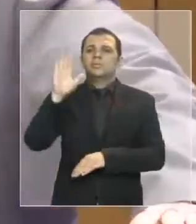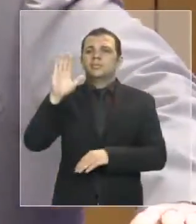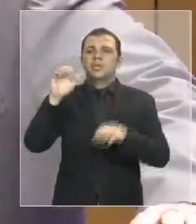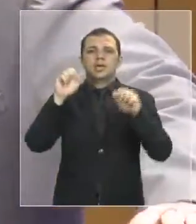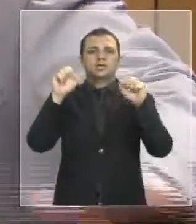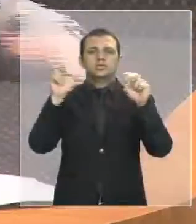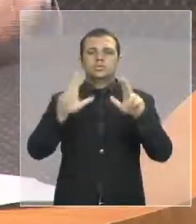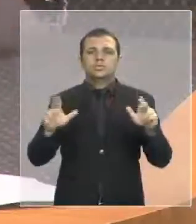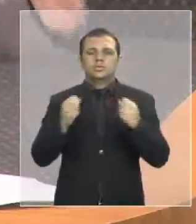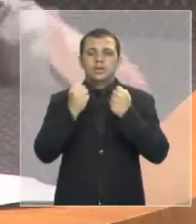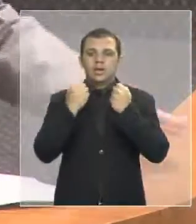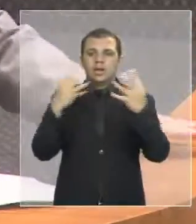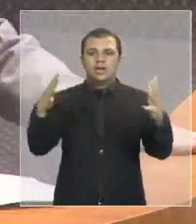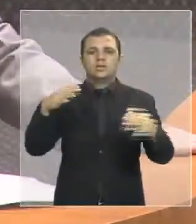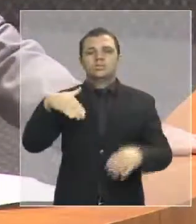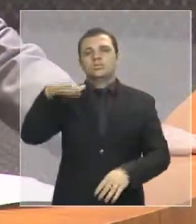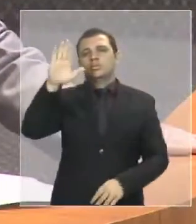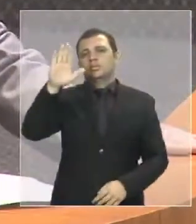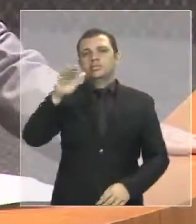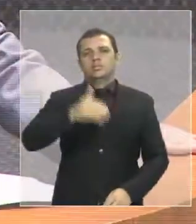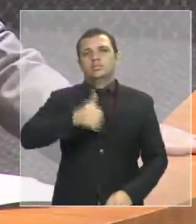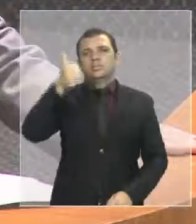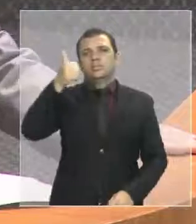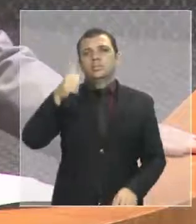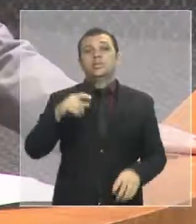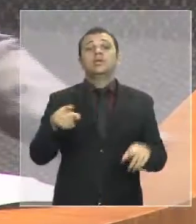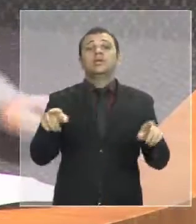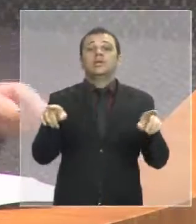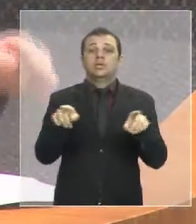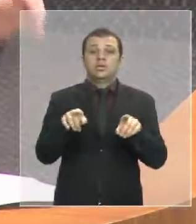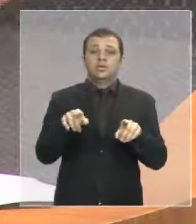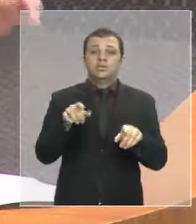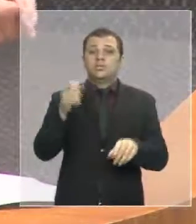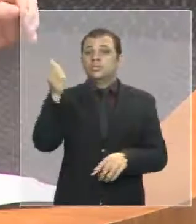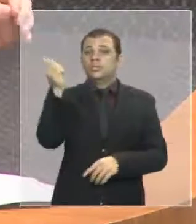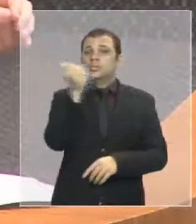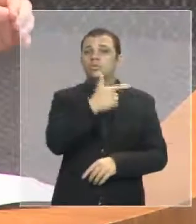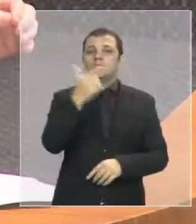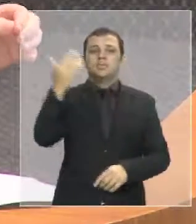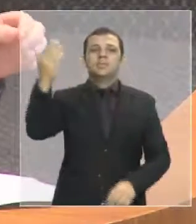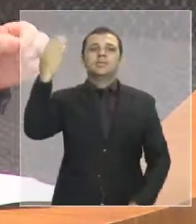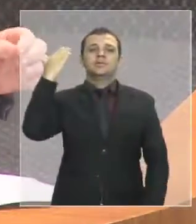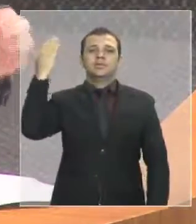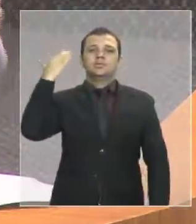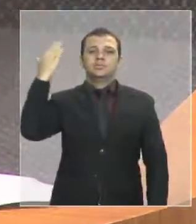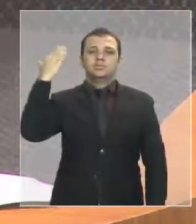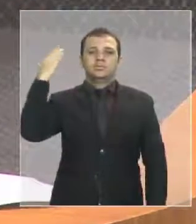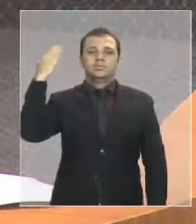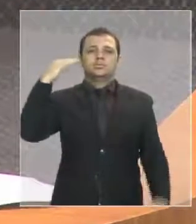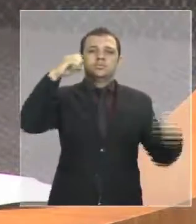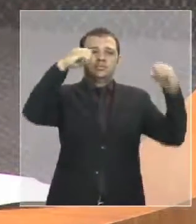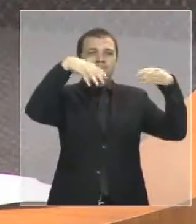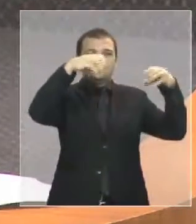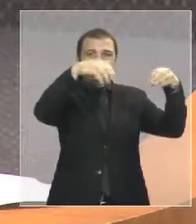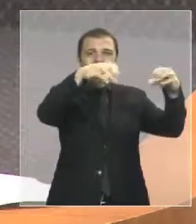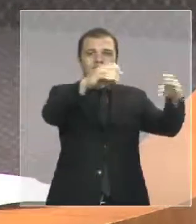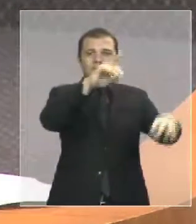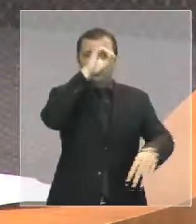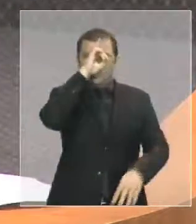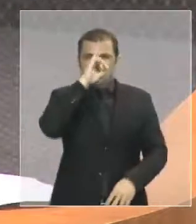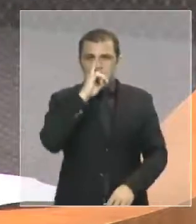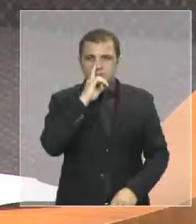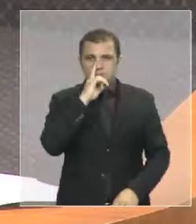e mais eficiente do que a lâmpada amarela a